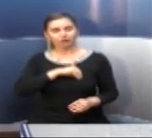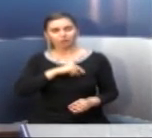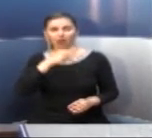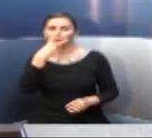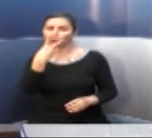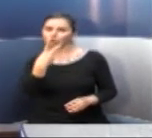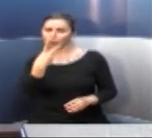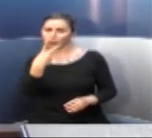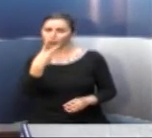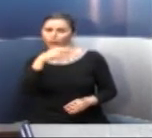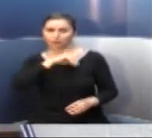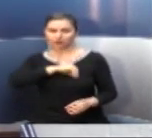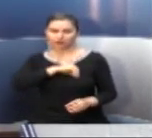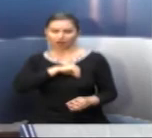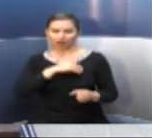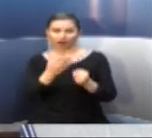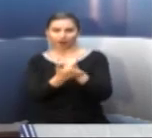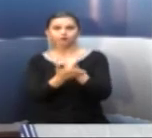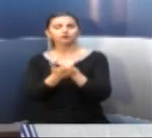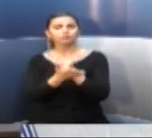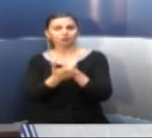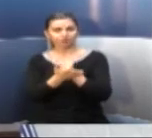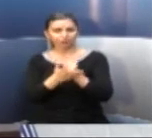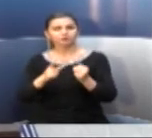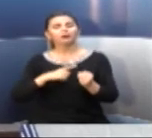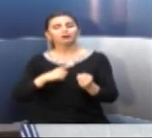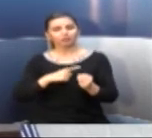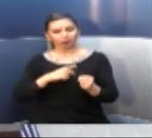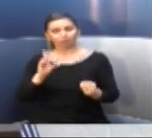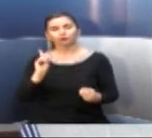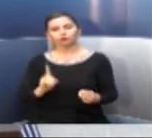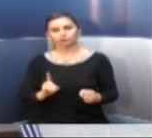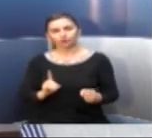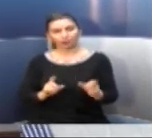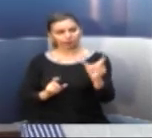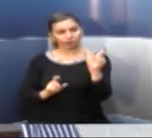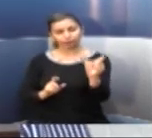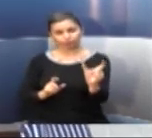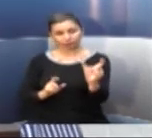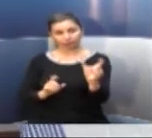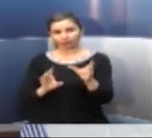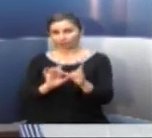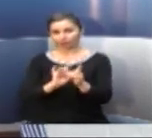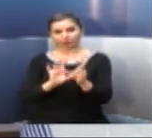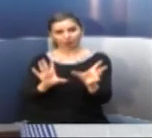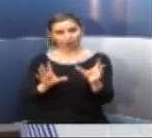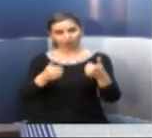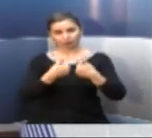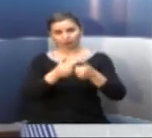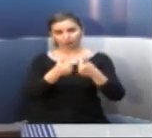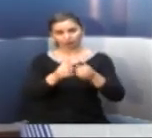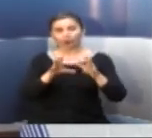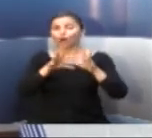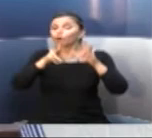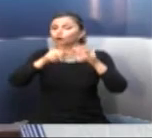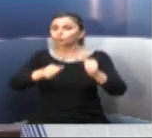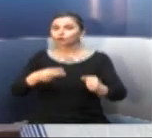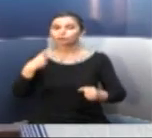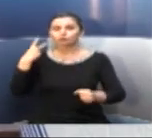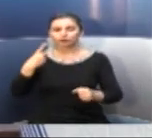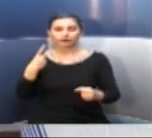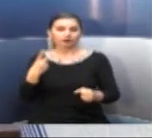2 salários mínimos, passa a ter direito ao passe livre. Antes era diferente. Então, nós modificamos, todos os vereadores votaram,